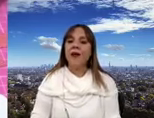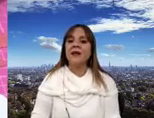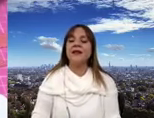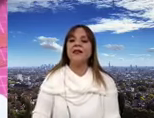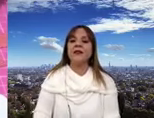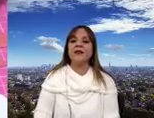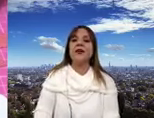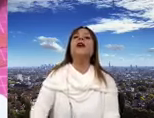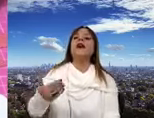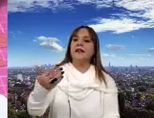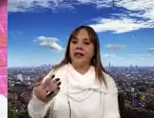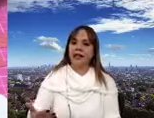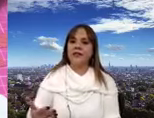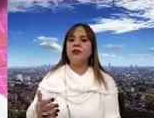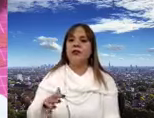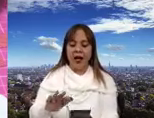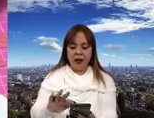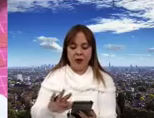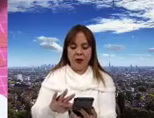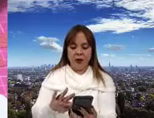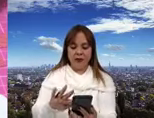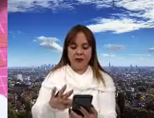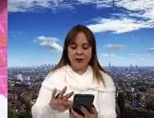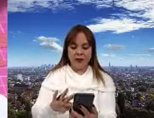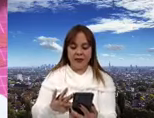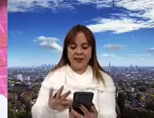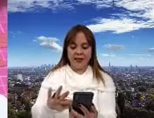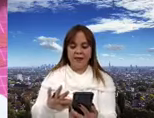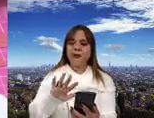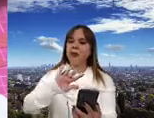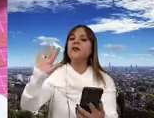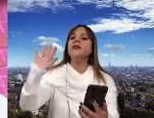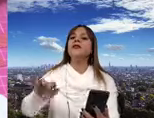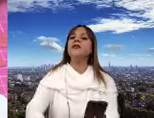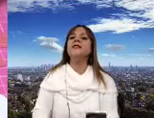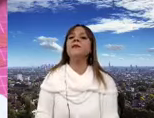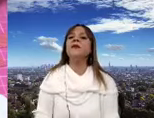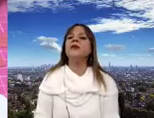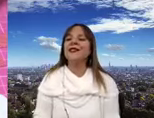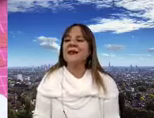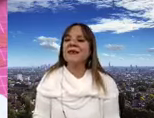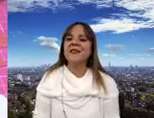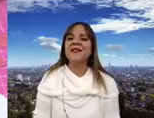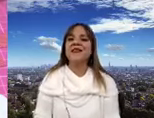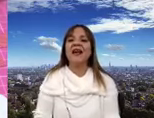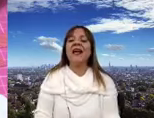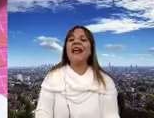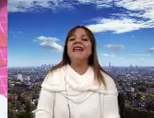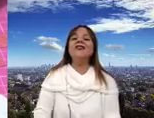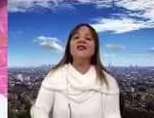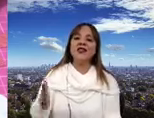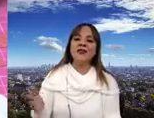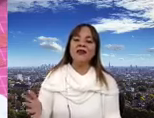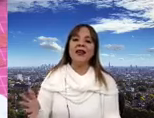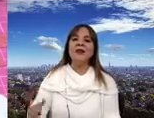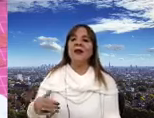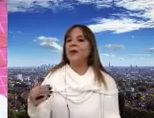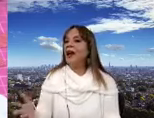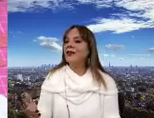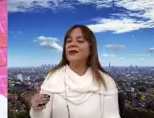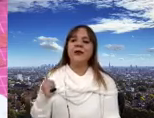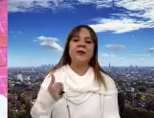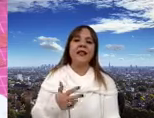ser autoral? Tem que ser autoral, tá bom? Mas podem Ah, fazer todas as perguntas aí para Santa Fé. Então, se você não tem um namorado, não